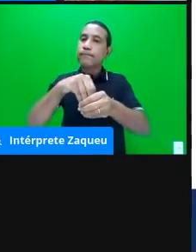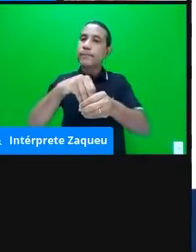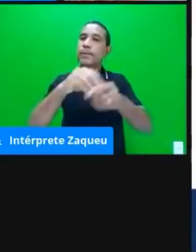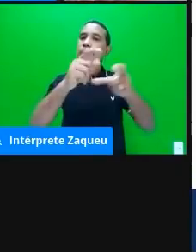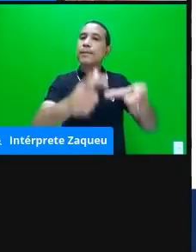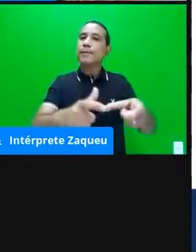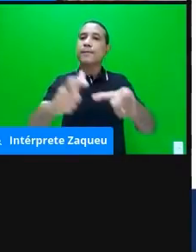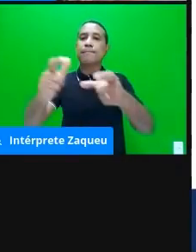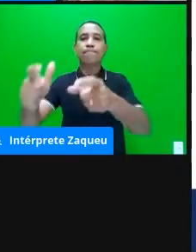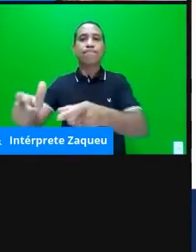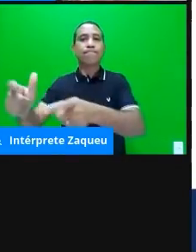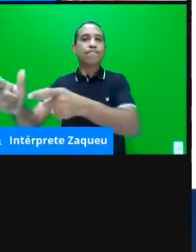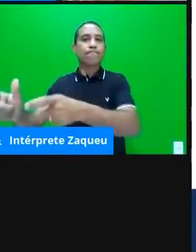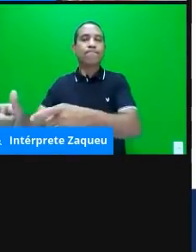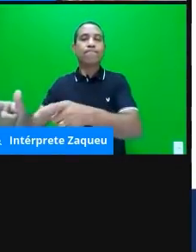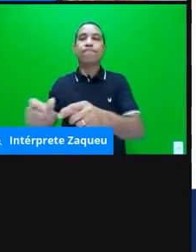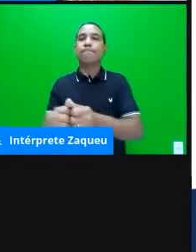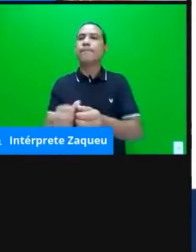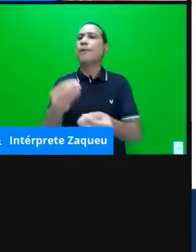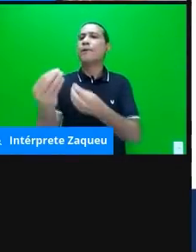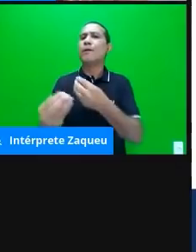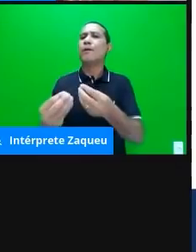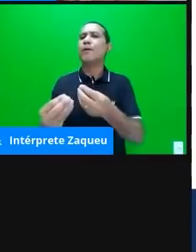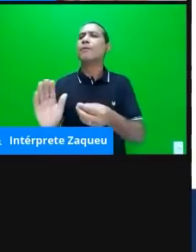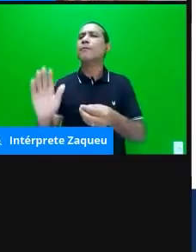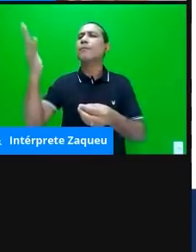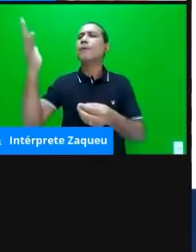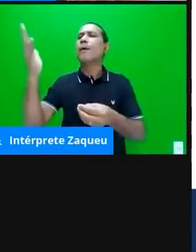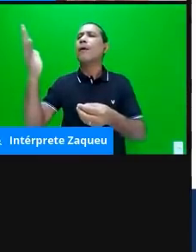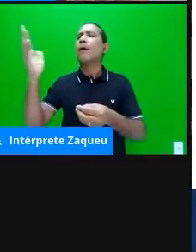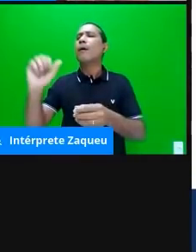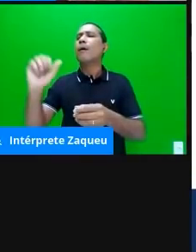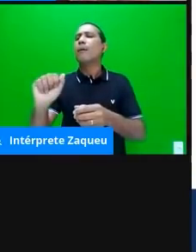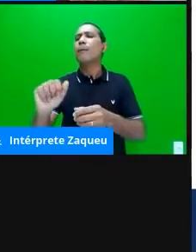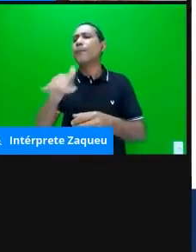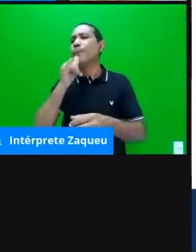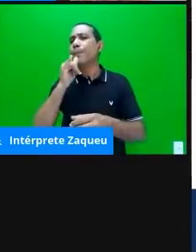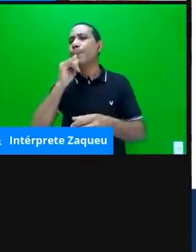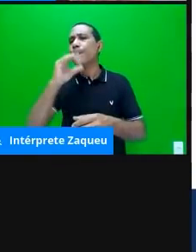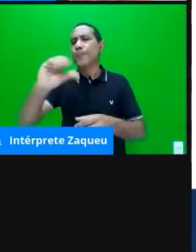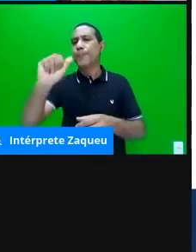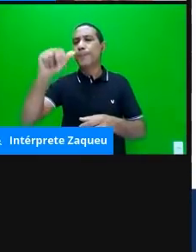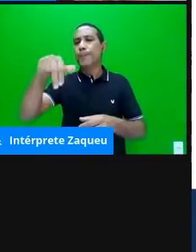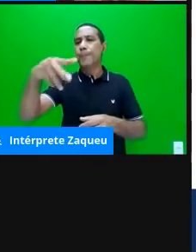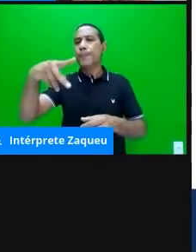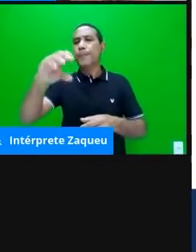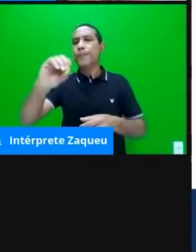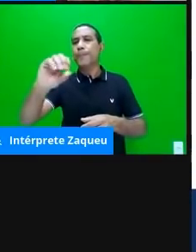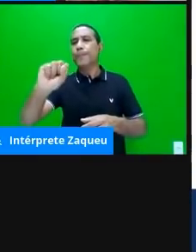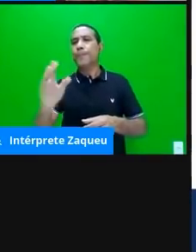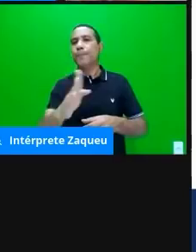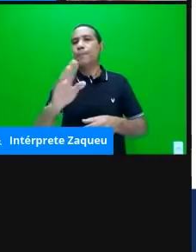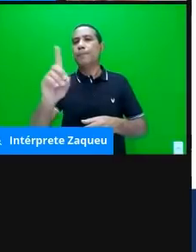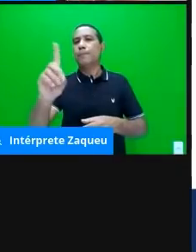os campos de atuação. Os campos de atuação, eles são divididos em campos da